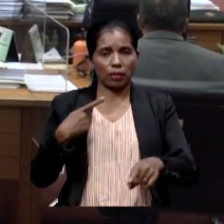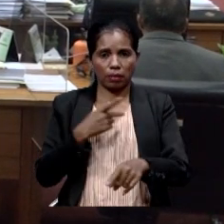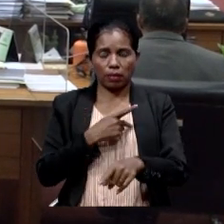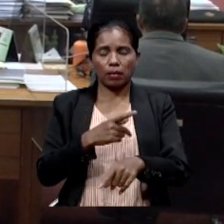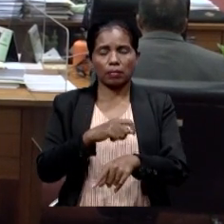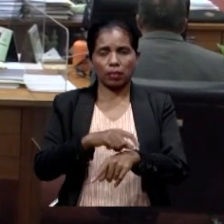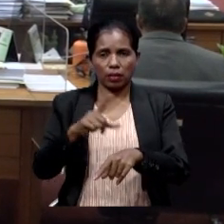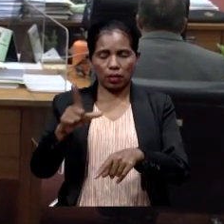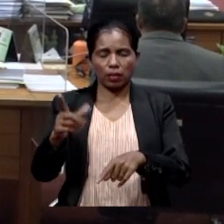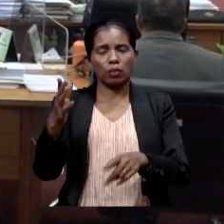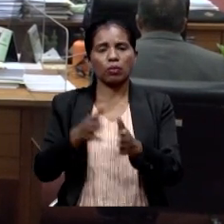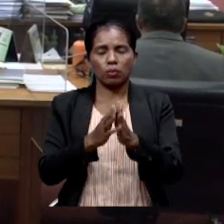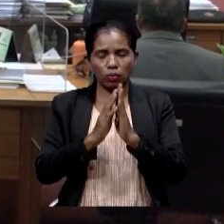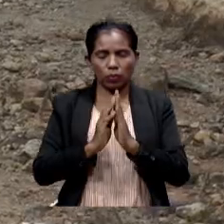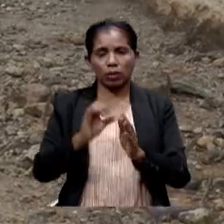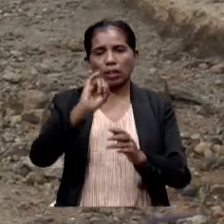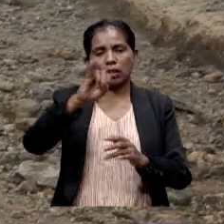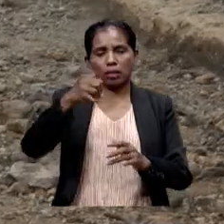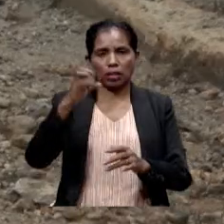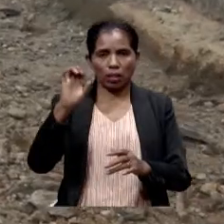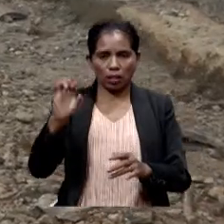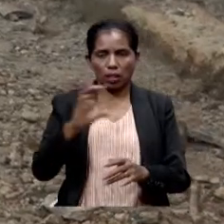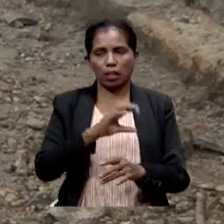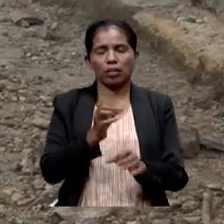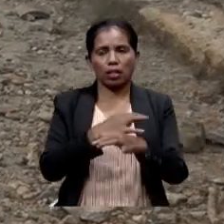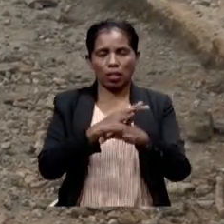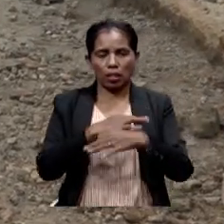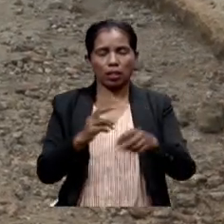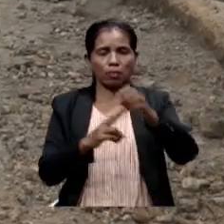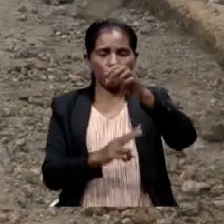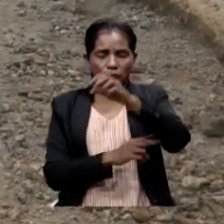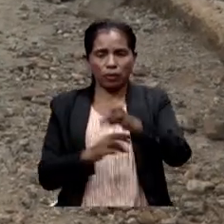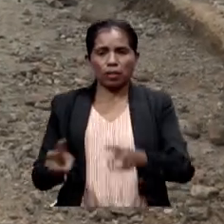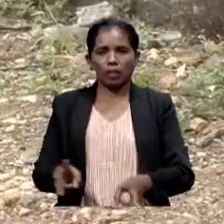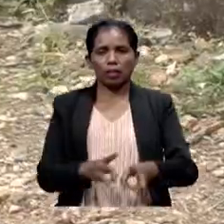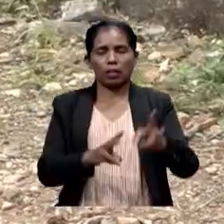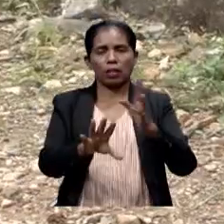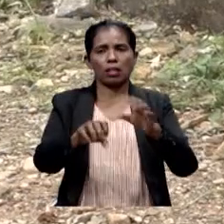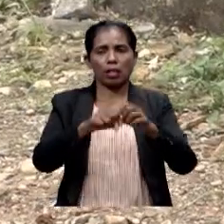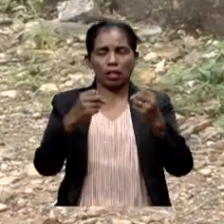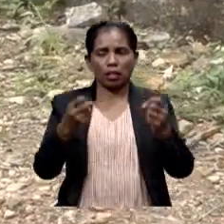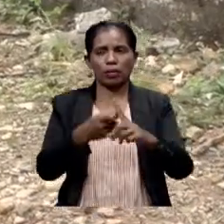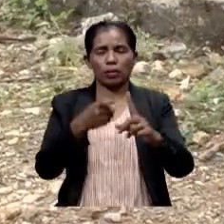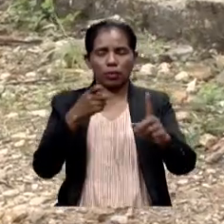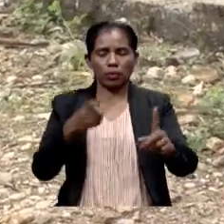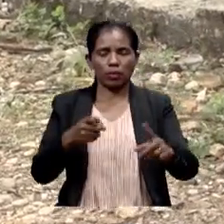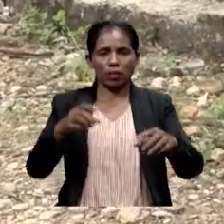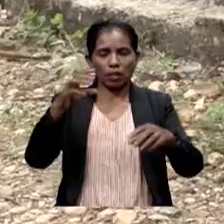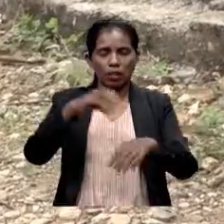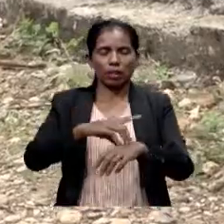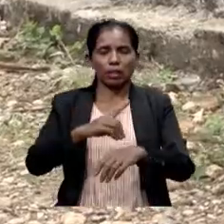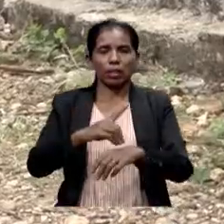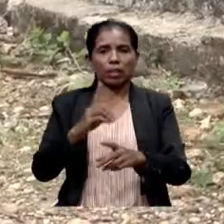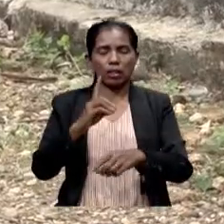Russo Instituto Gestão Equipamento, ato normaliza ponte no estrada, nebehetan estragos, Russi Calamidade e Loron